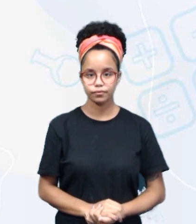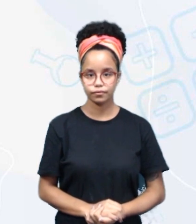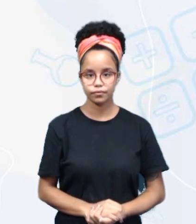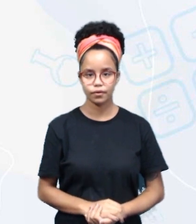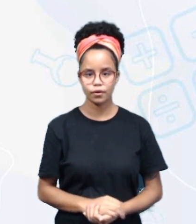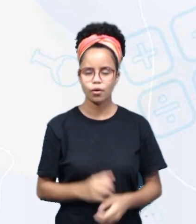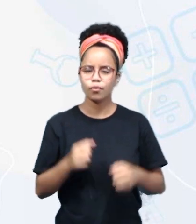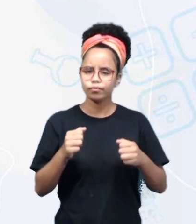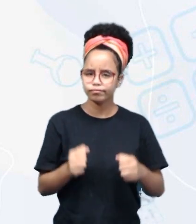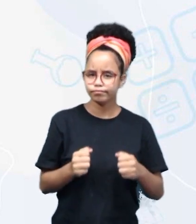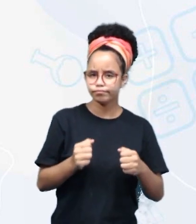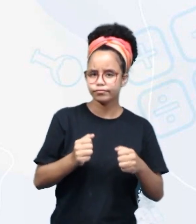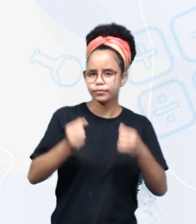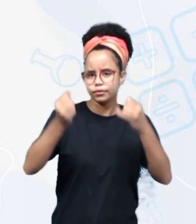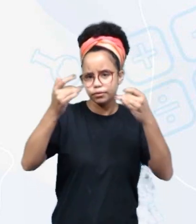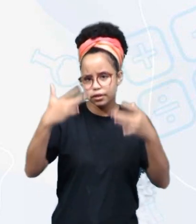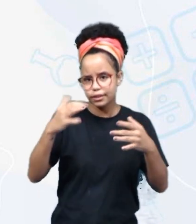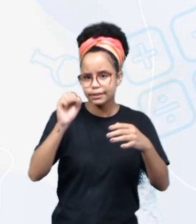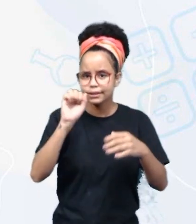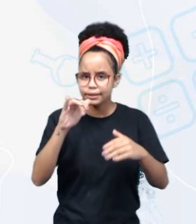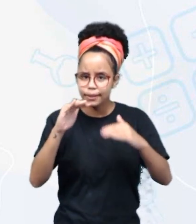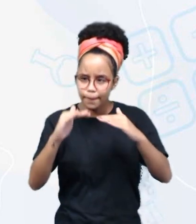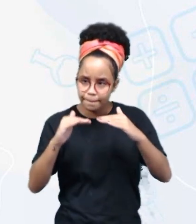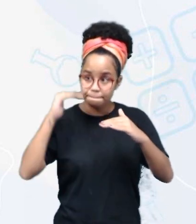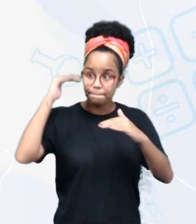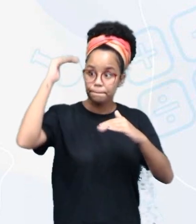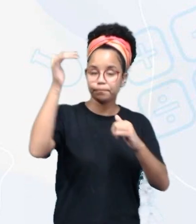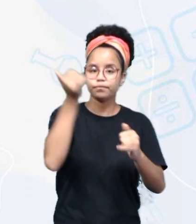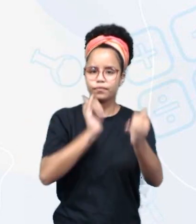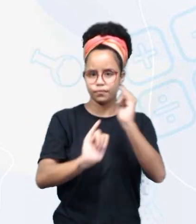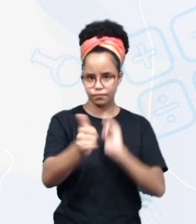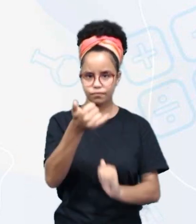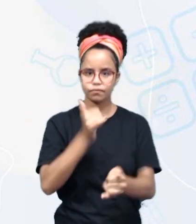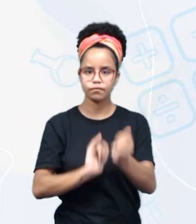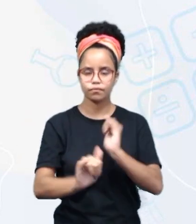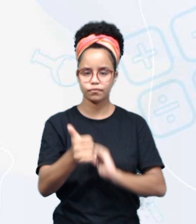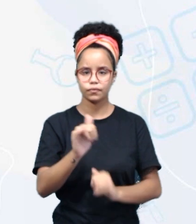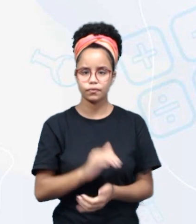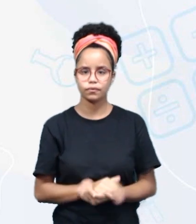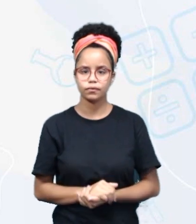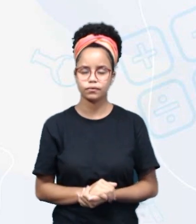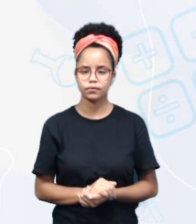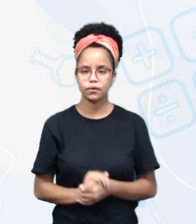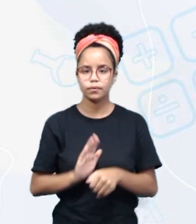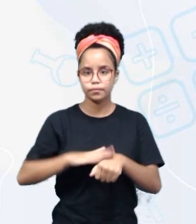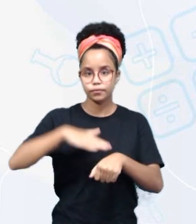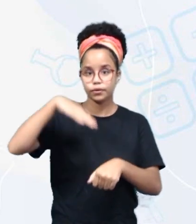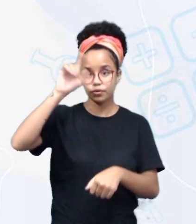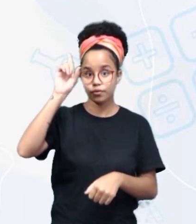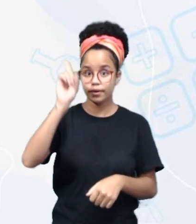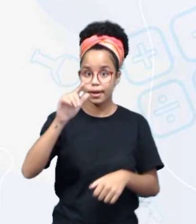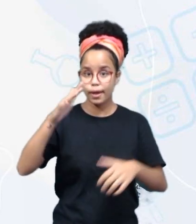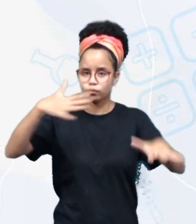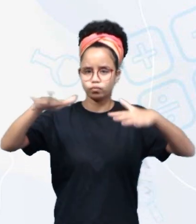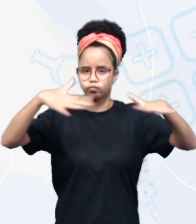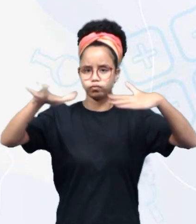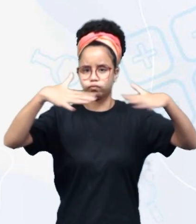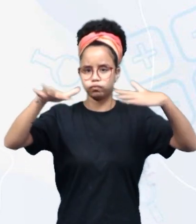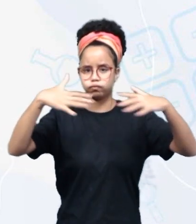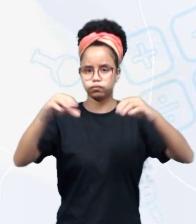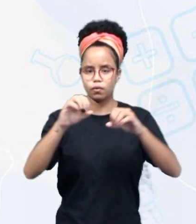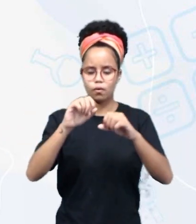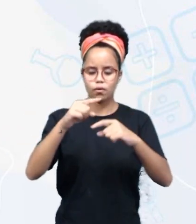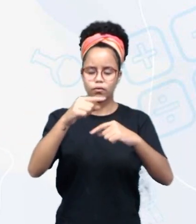Nós podemos dizer que quanto maior a energia cinética, maior será a movimentação das partículas